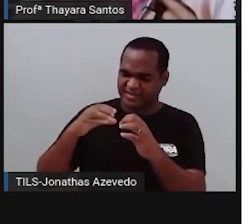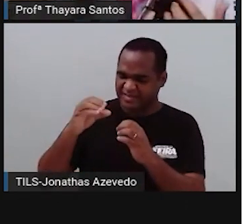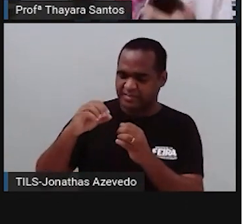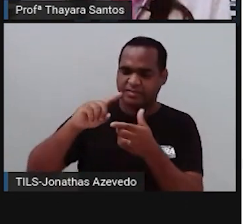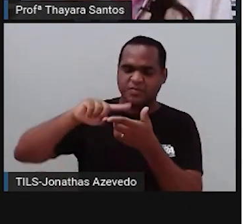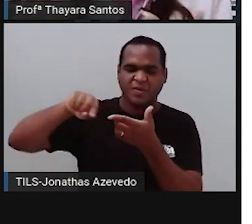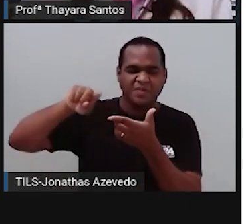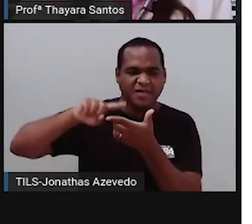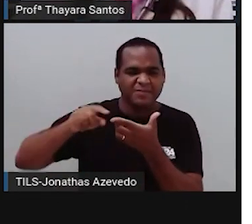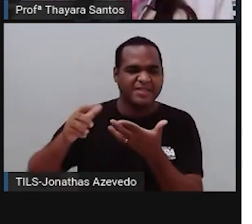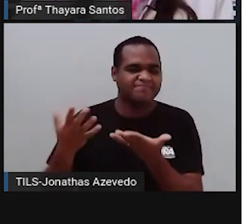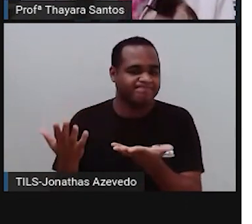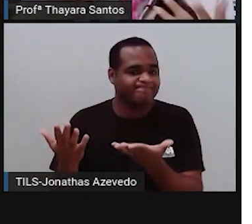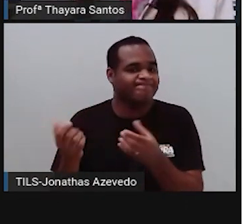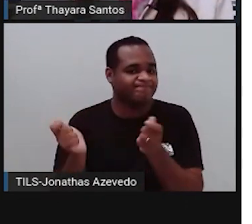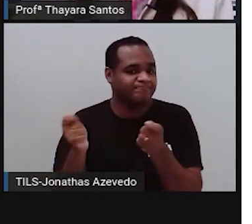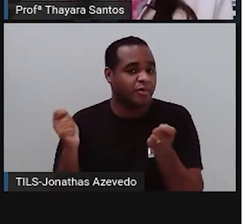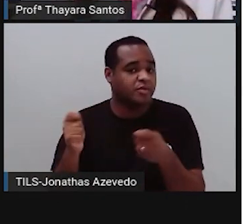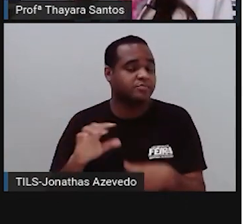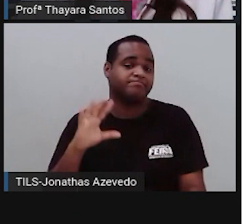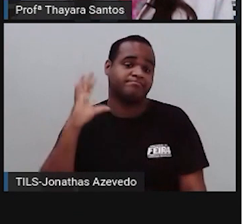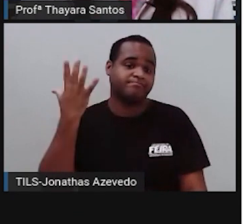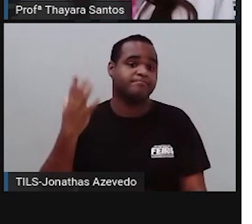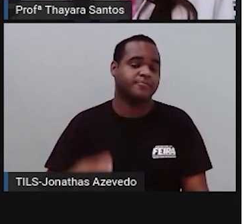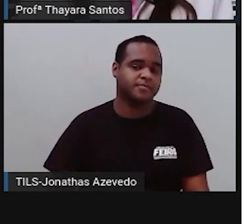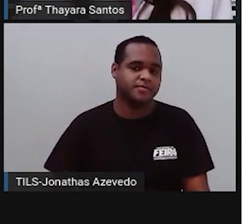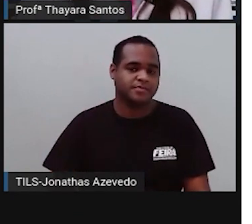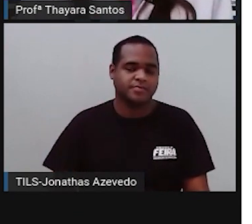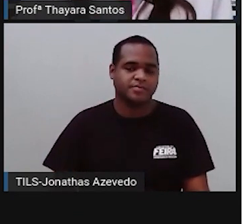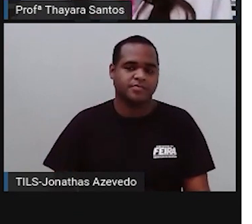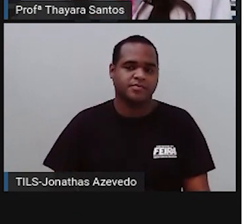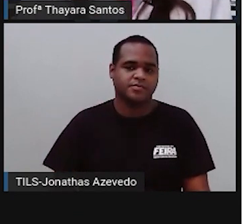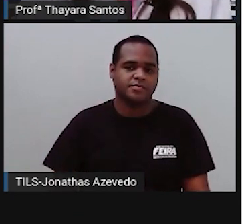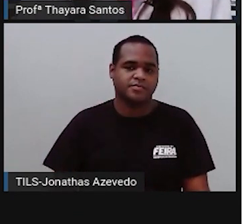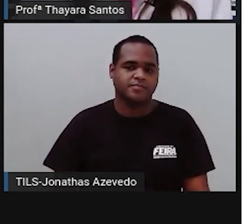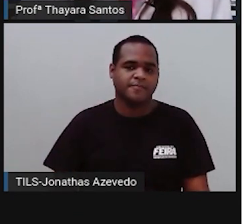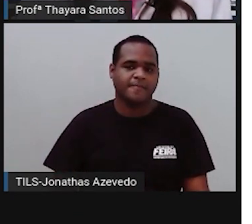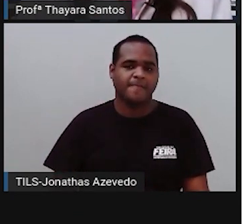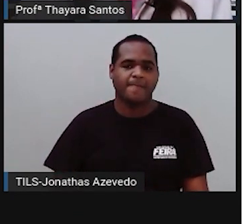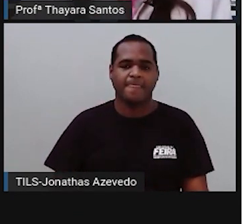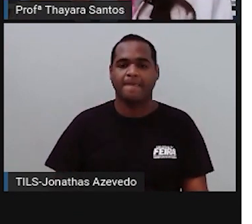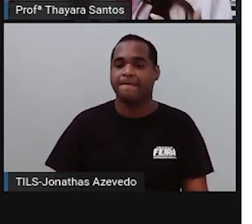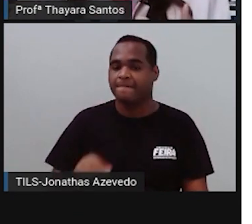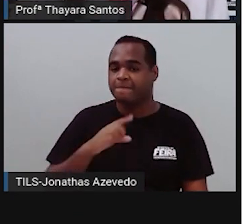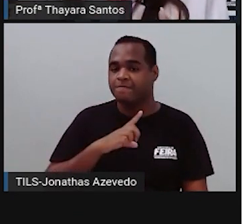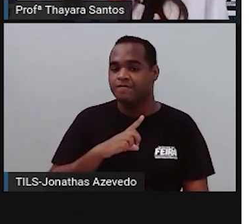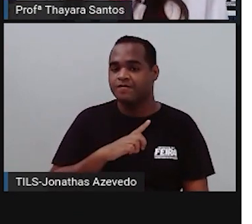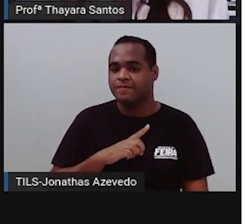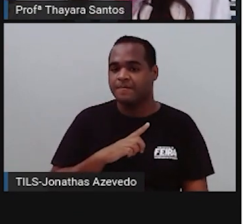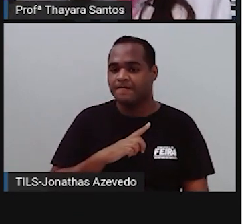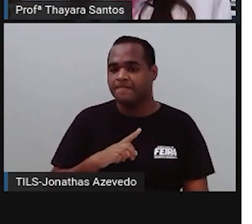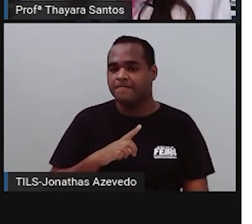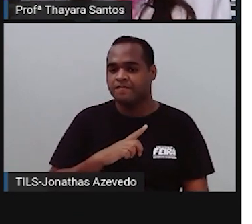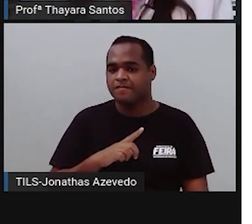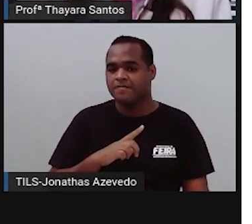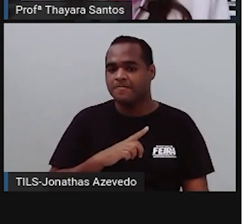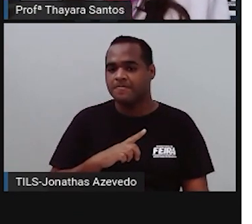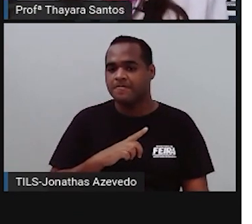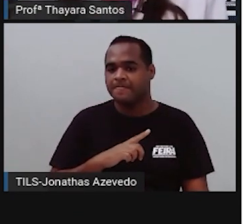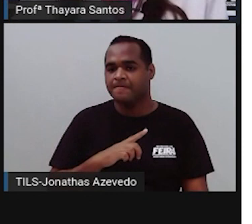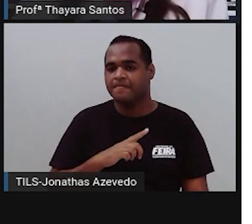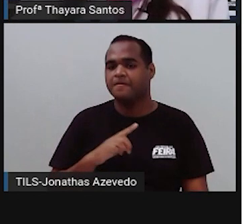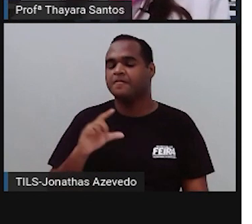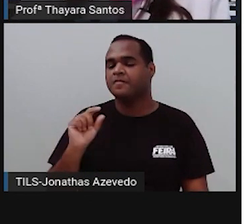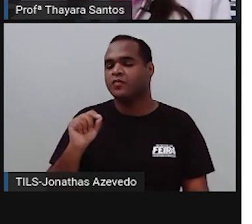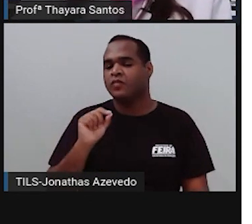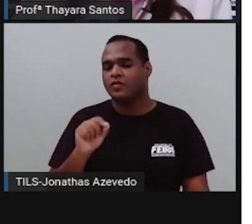né? De anomalias sendo ocasionadas. E da 8ª semana em diante,